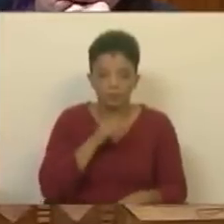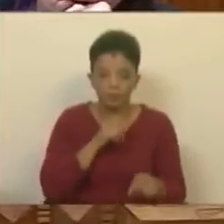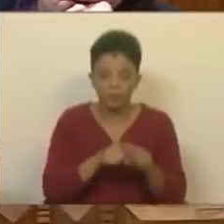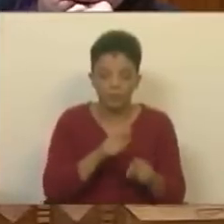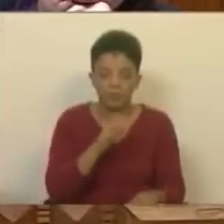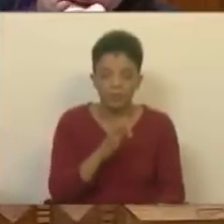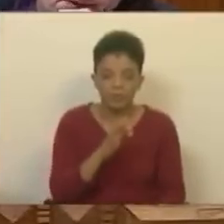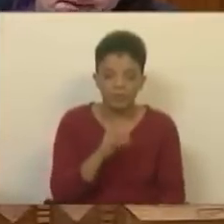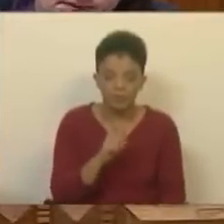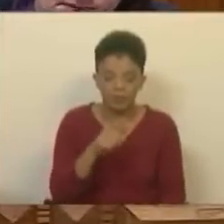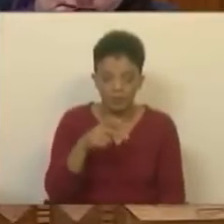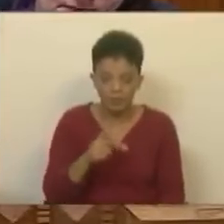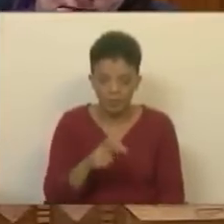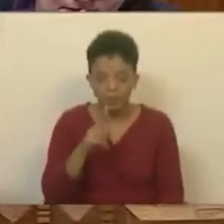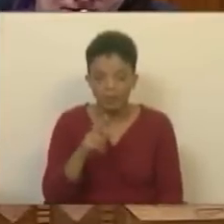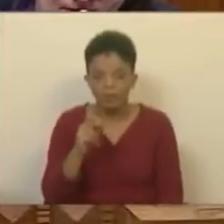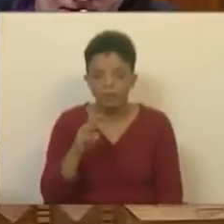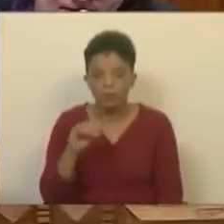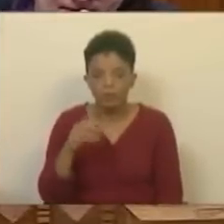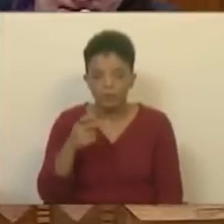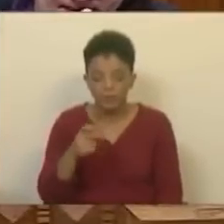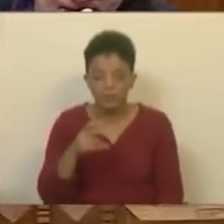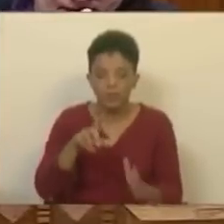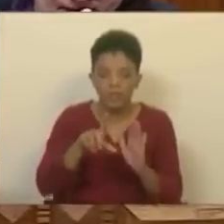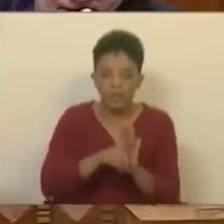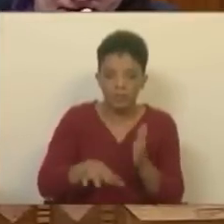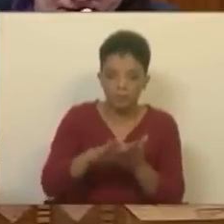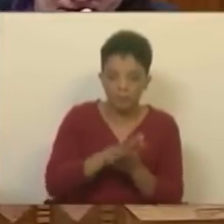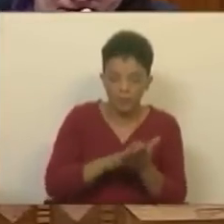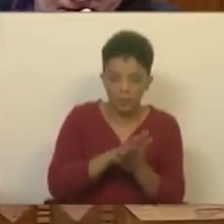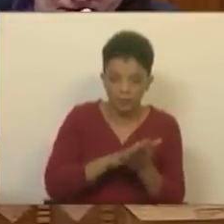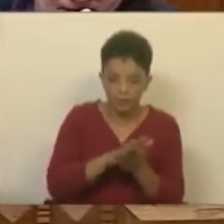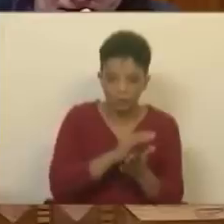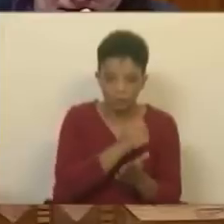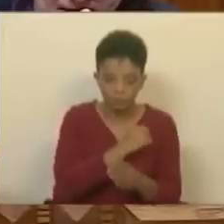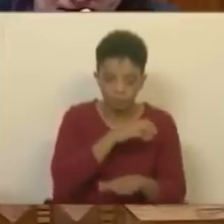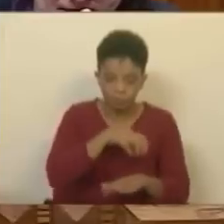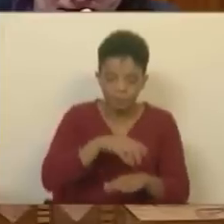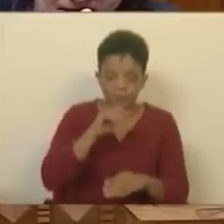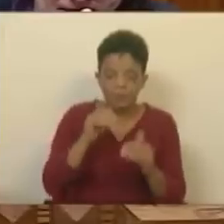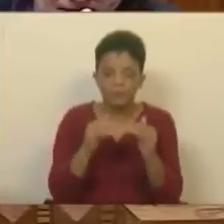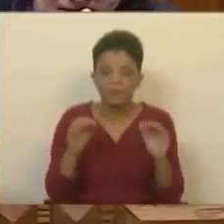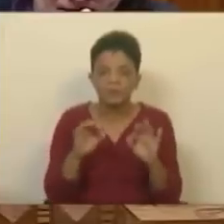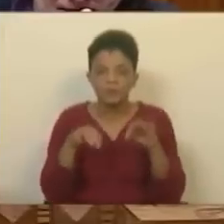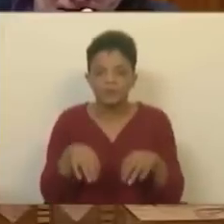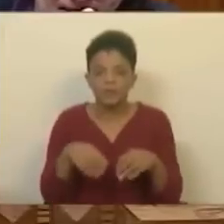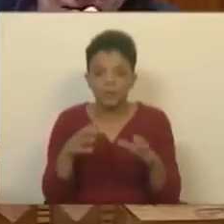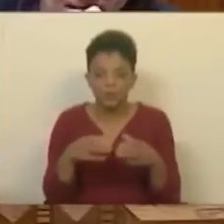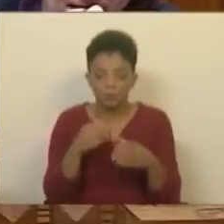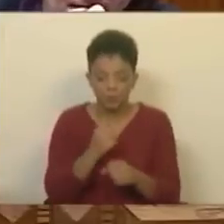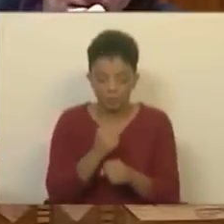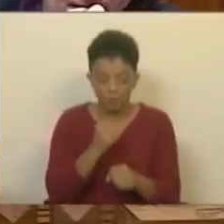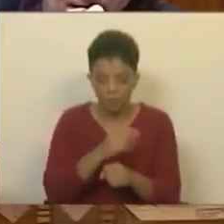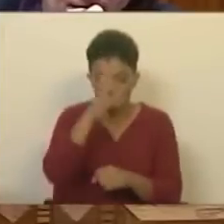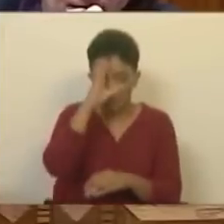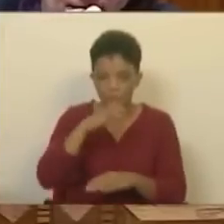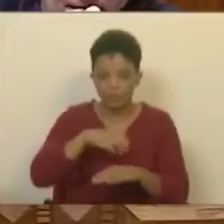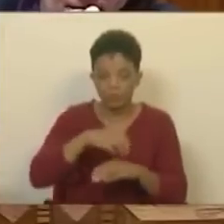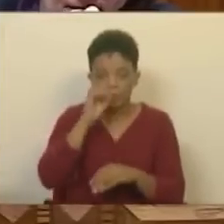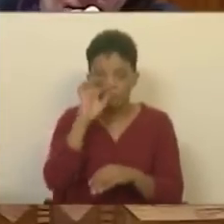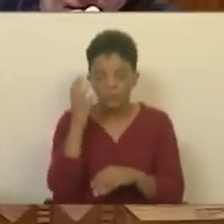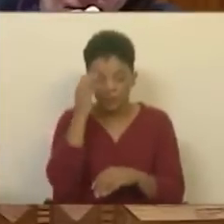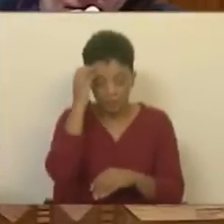Bezerra aprovação de uma lei de bases da Habitação e da fase inicial em que tivemos um grupo de trabalho no Ministério do ambiente